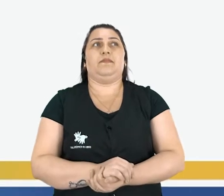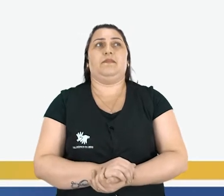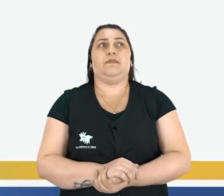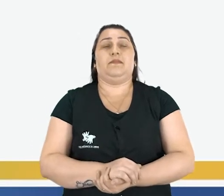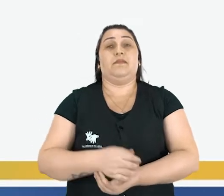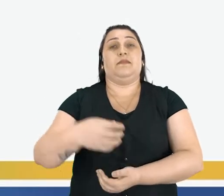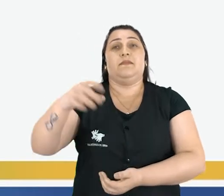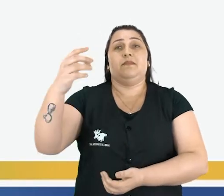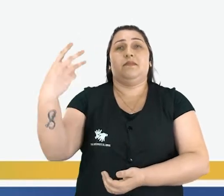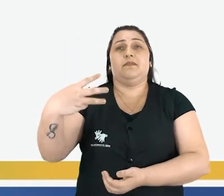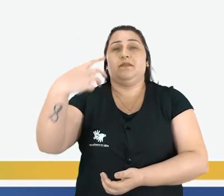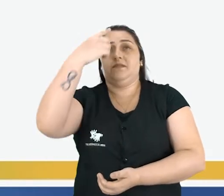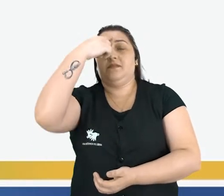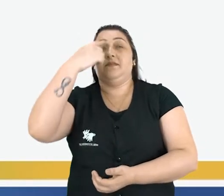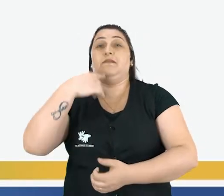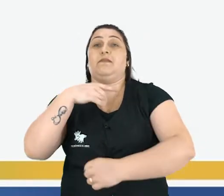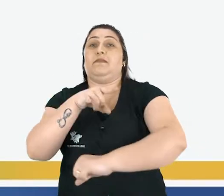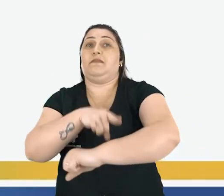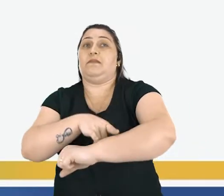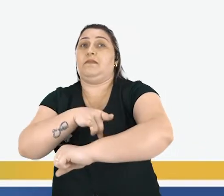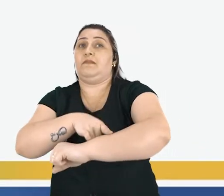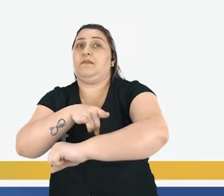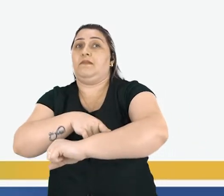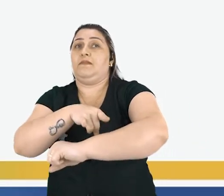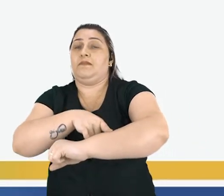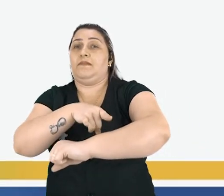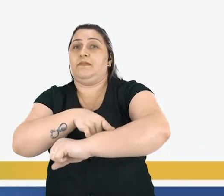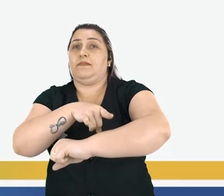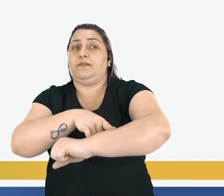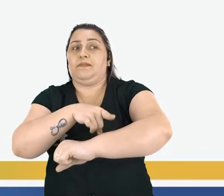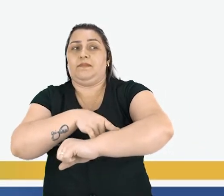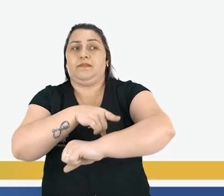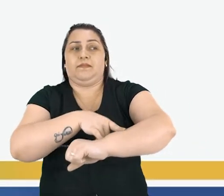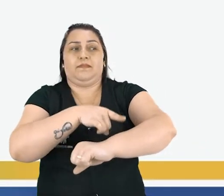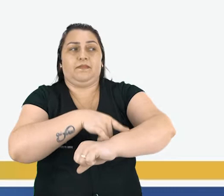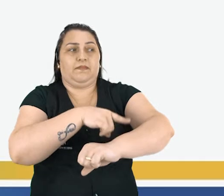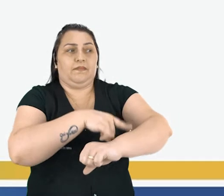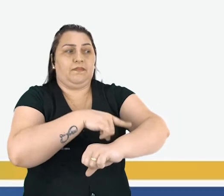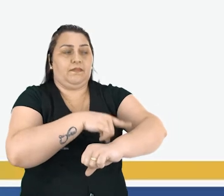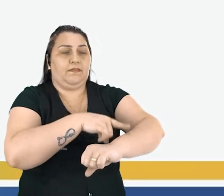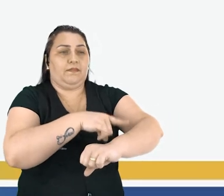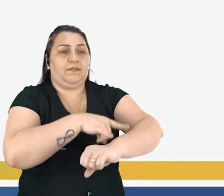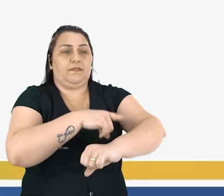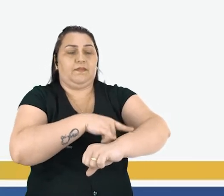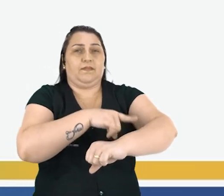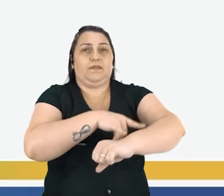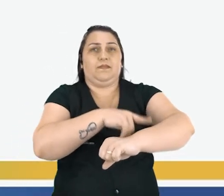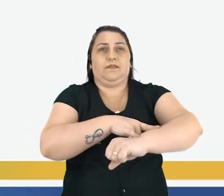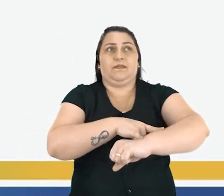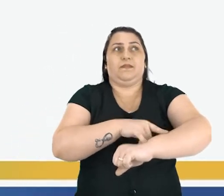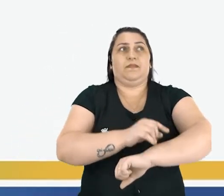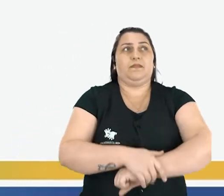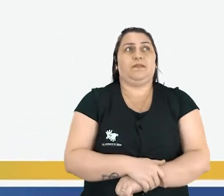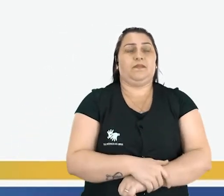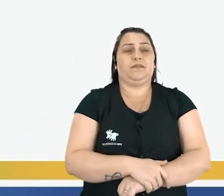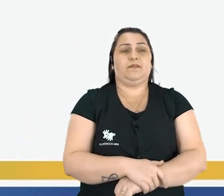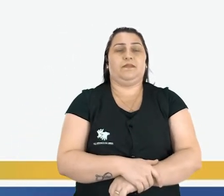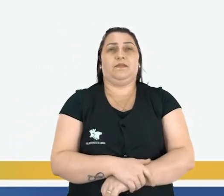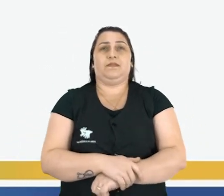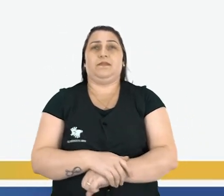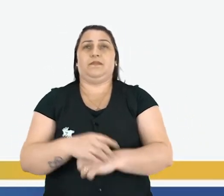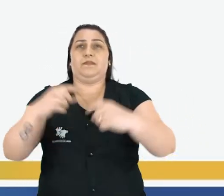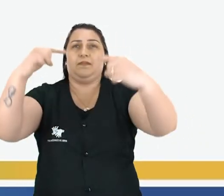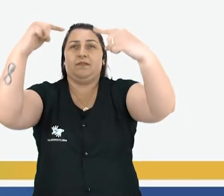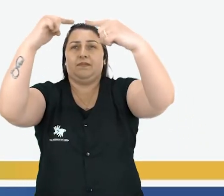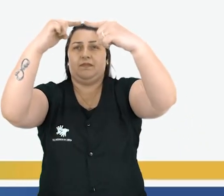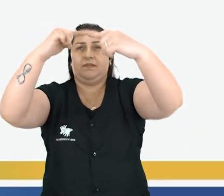e a terceira imagem O que é Você já conseguiu descobrir banheiro muito bem agora vamos